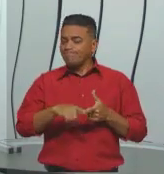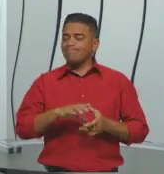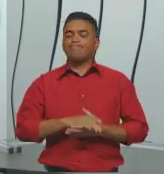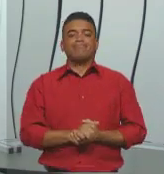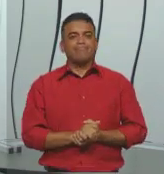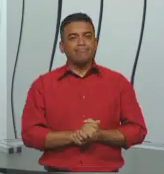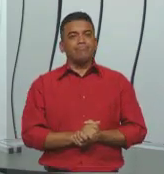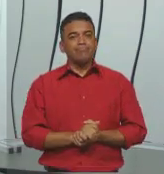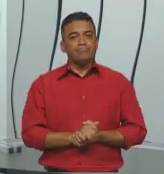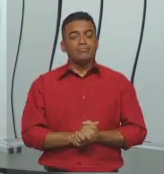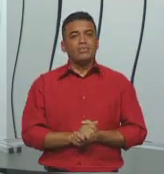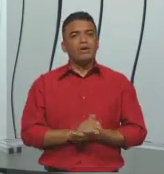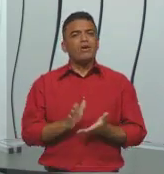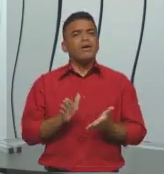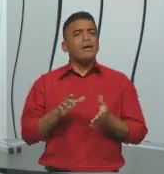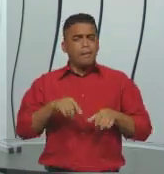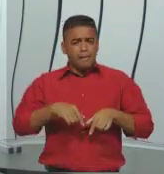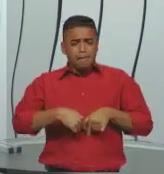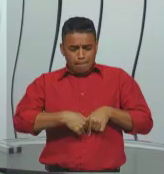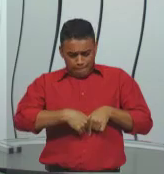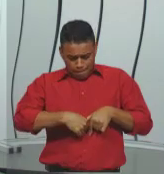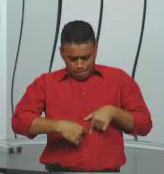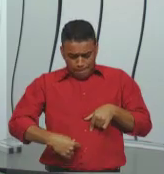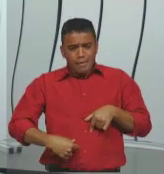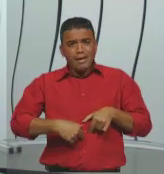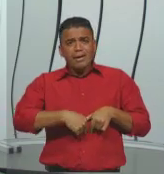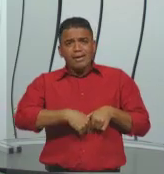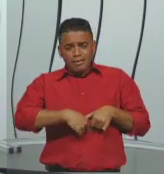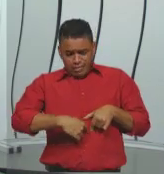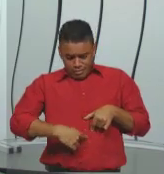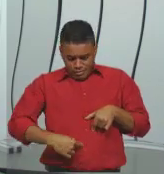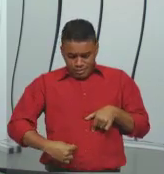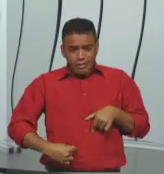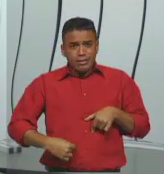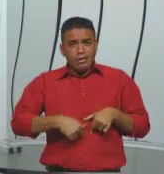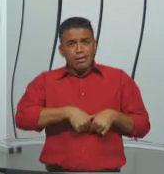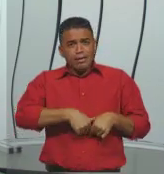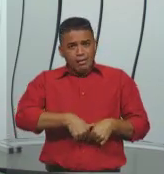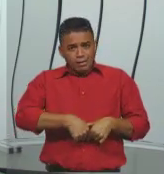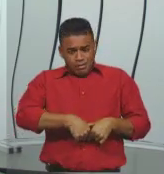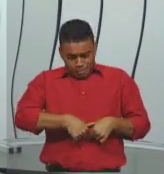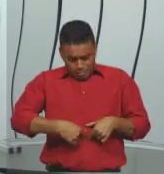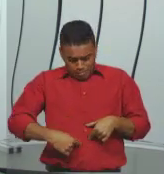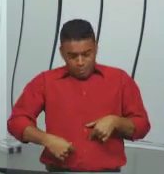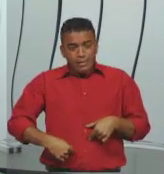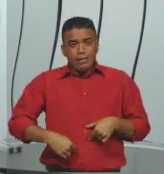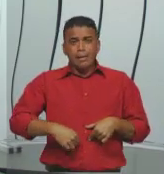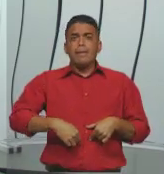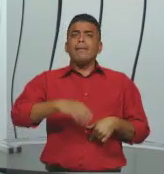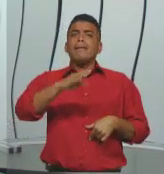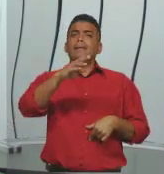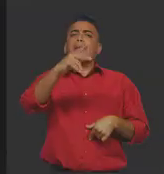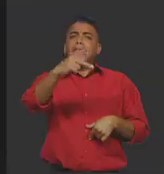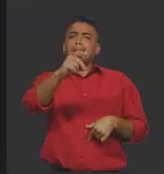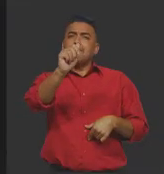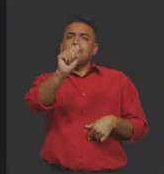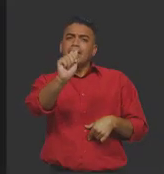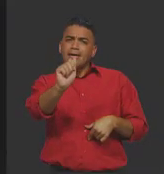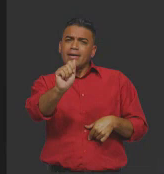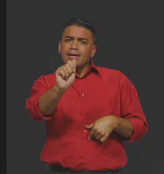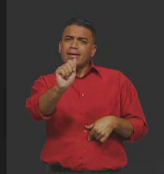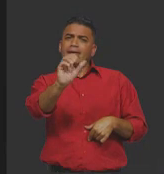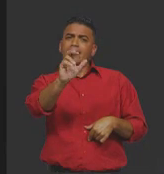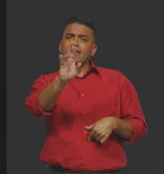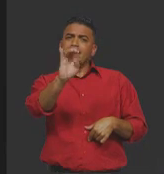Vamos falar agora do pâncreas, mais uma glândula importante para o nosso organismo. O pâncreas é uma glândula